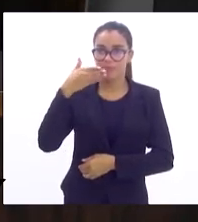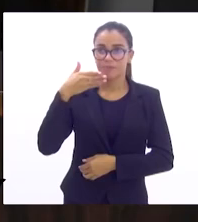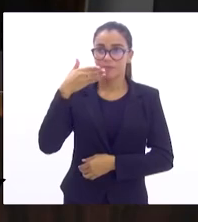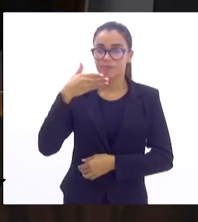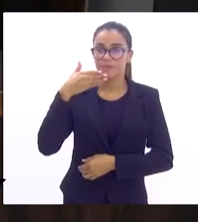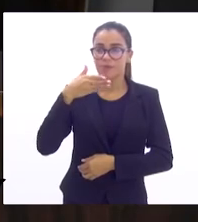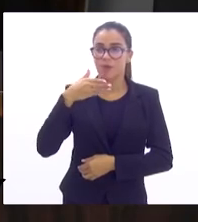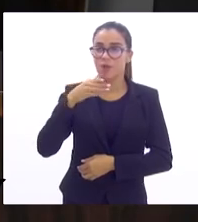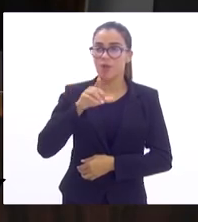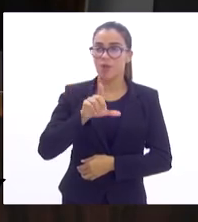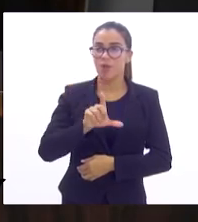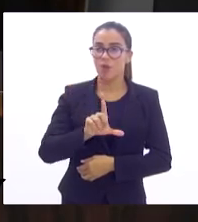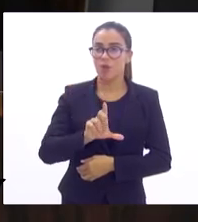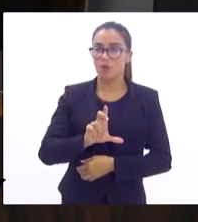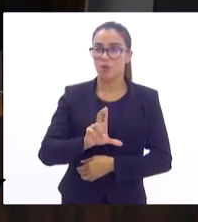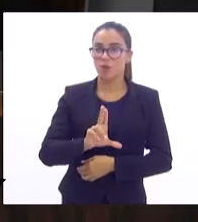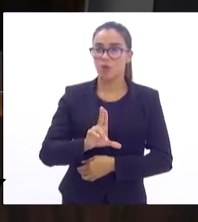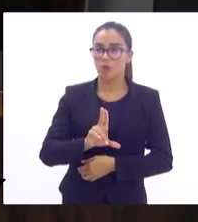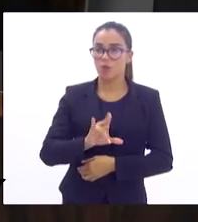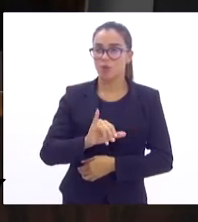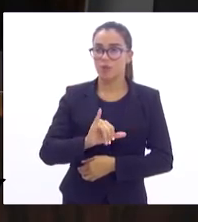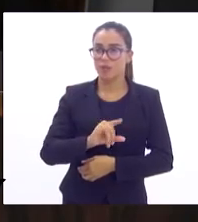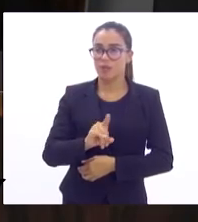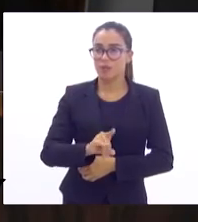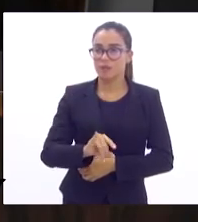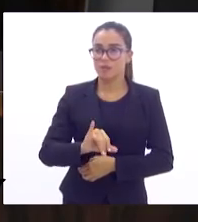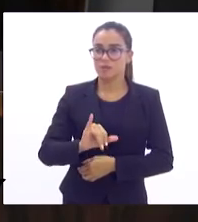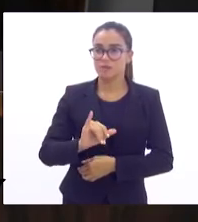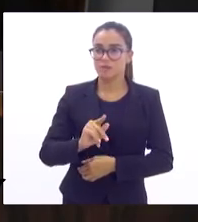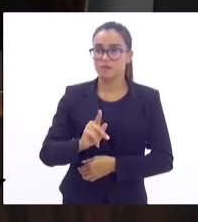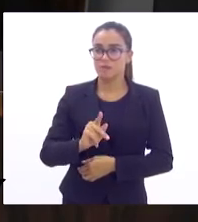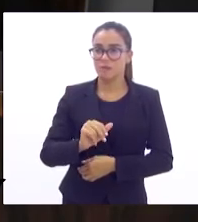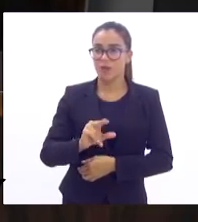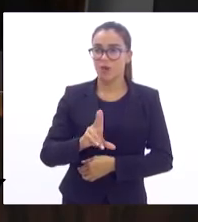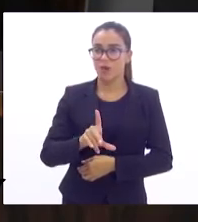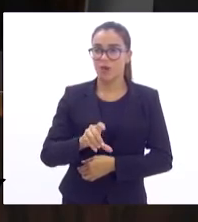Luiz Paulo que dispõe de 10 minutos